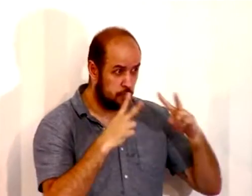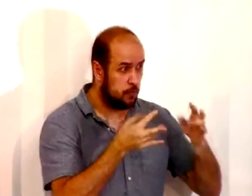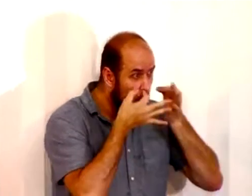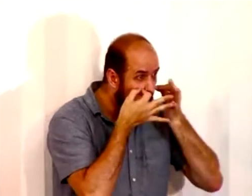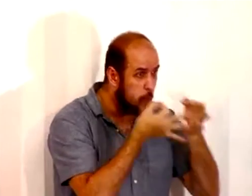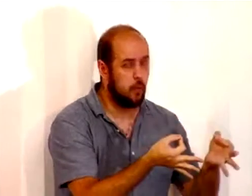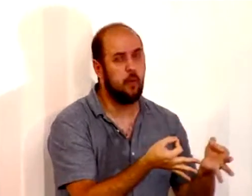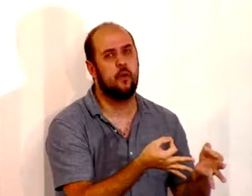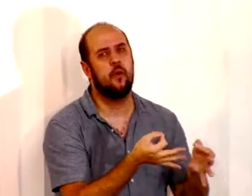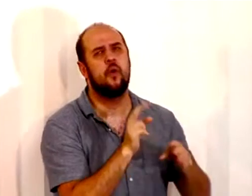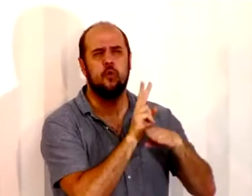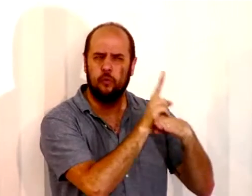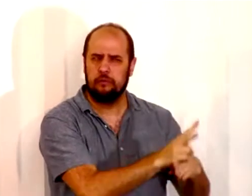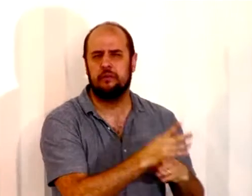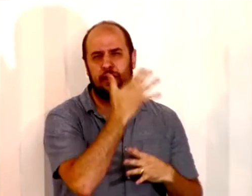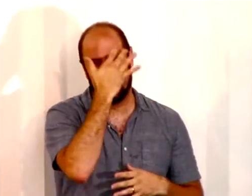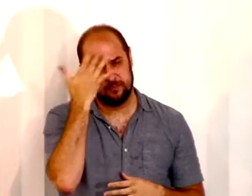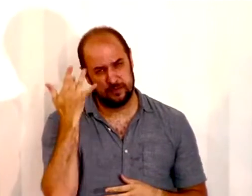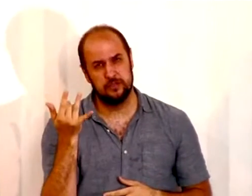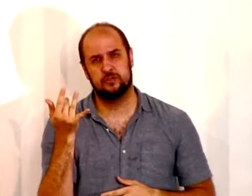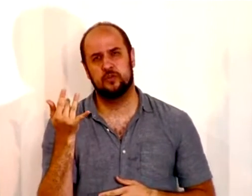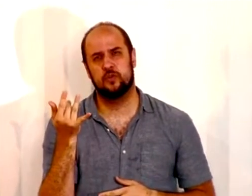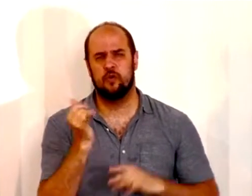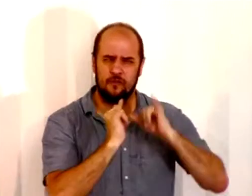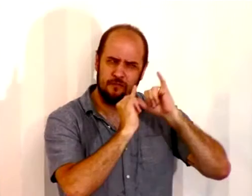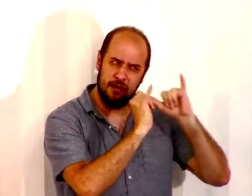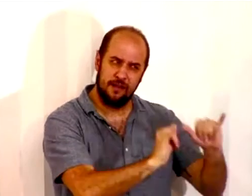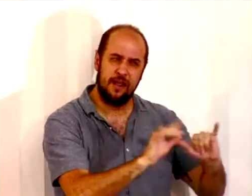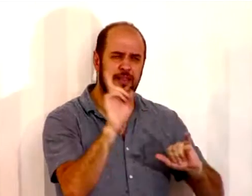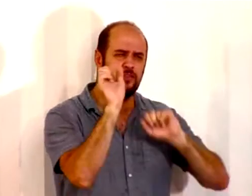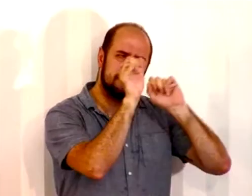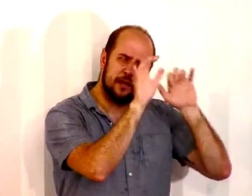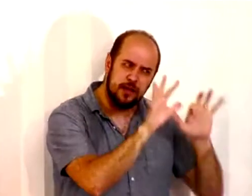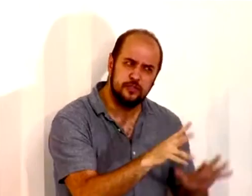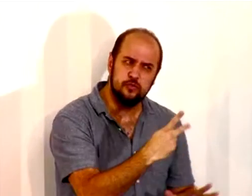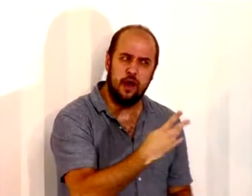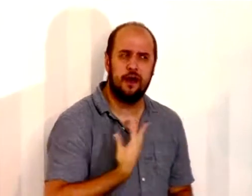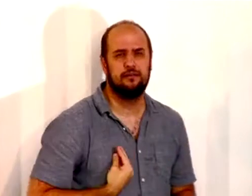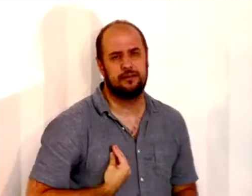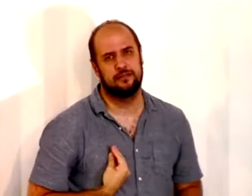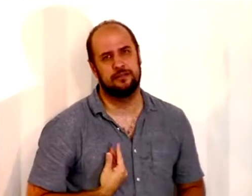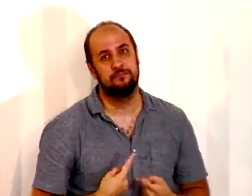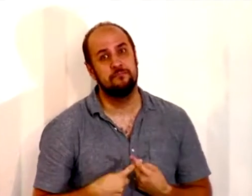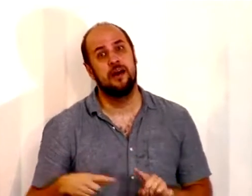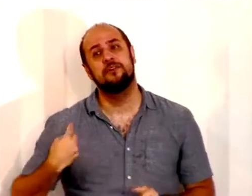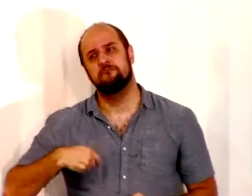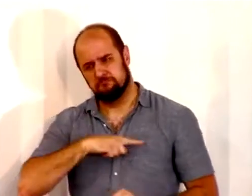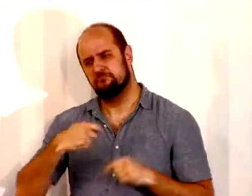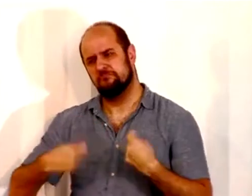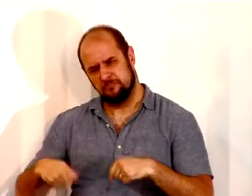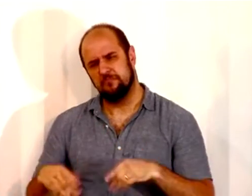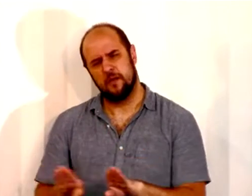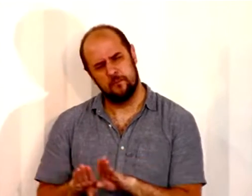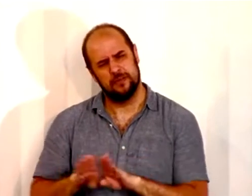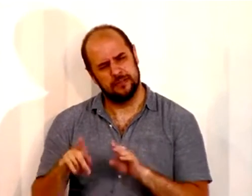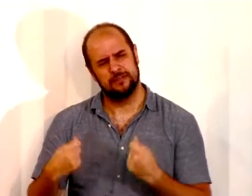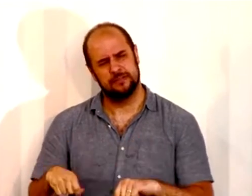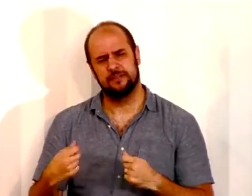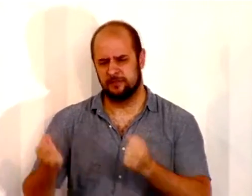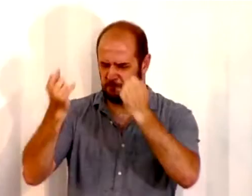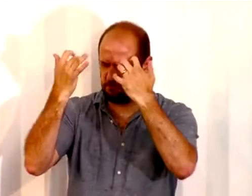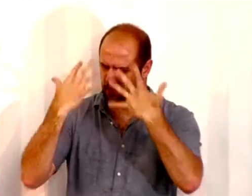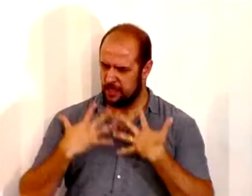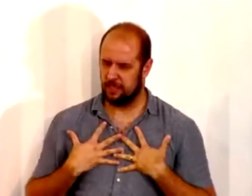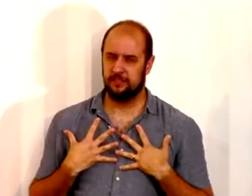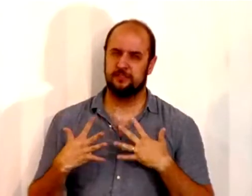ser bálsamo, muitas vezes, passar o bálsamo do Senhor no coração das pessoas. Como é importante isso, mas nós também precisamos desse bálsamo.